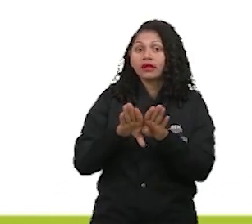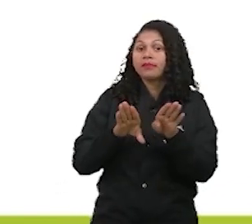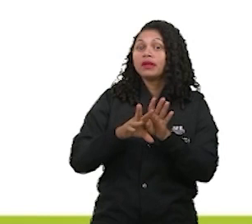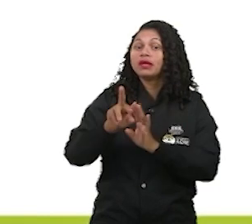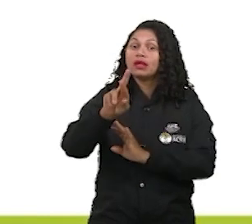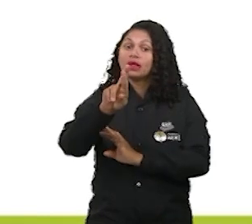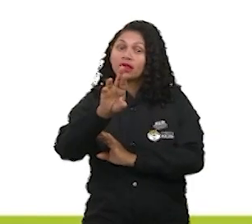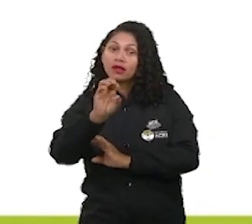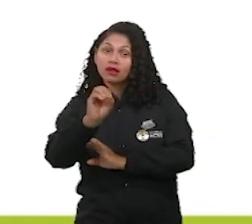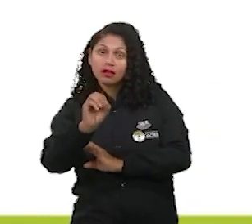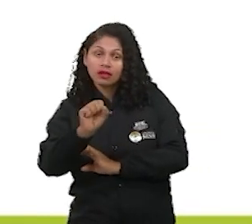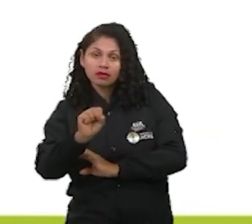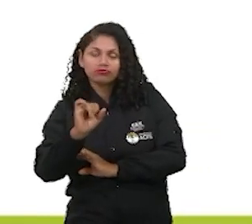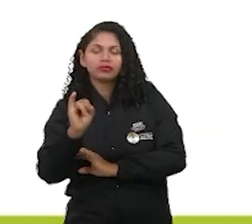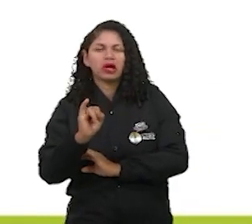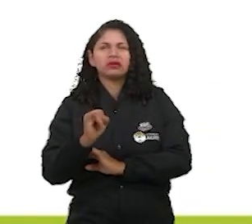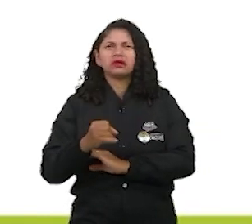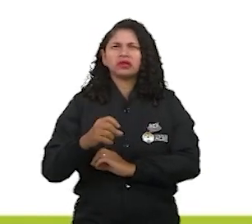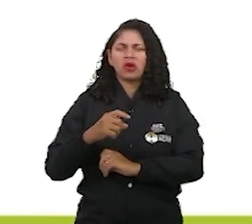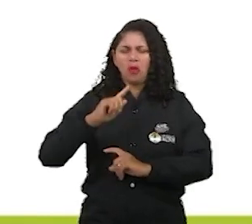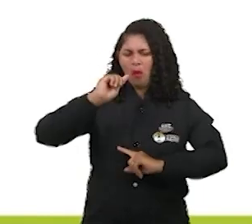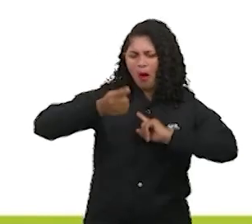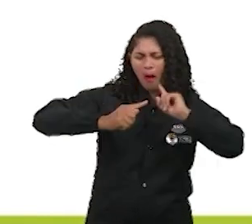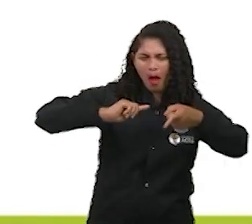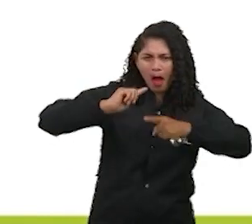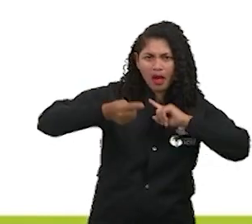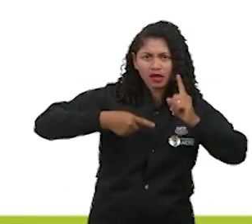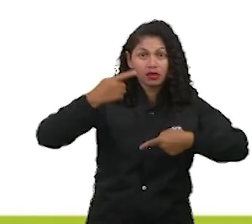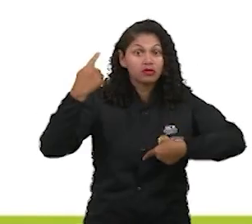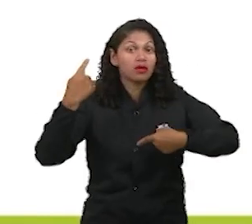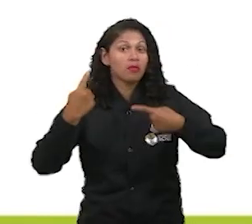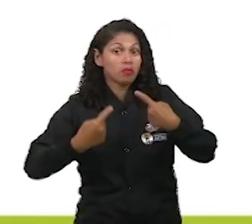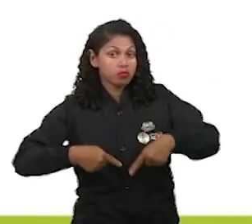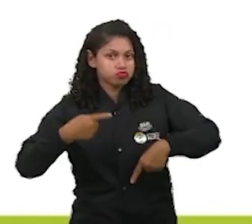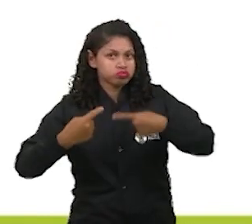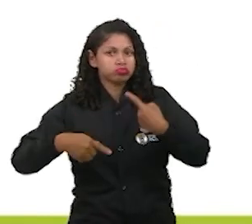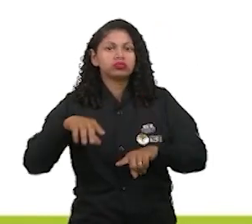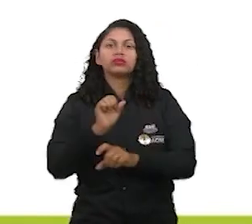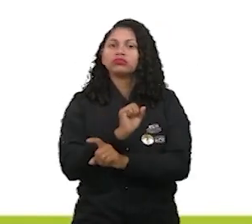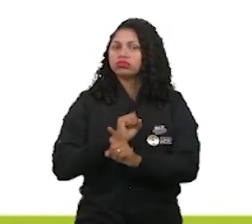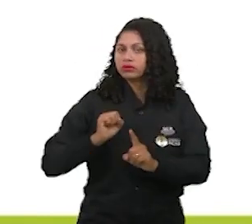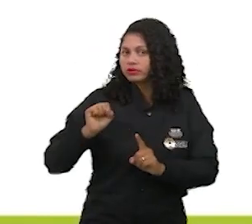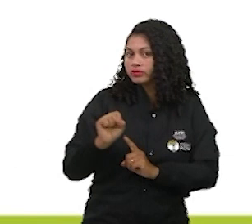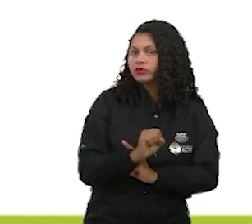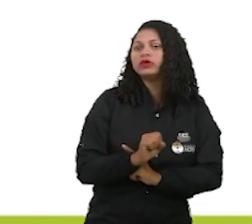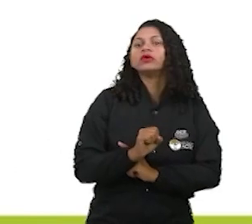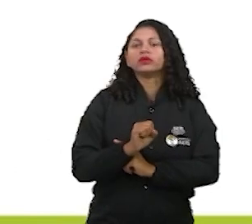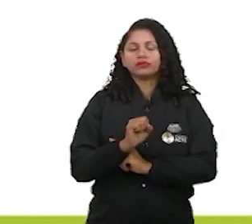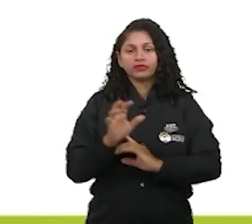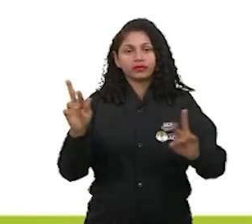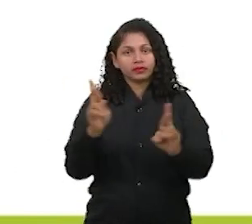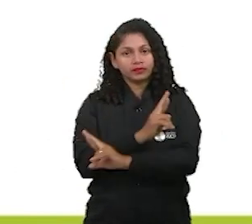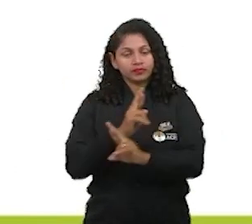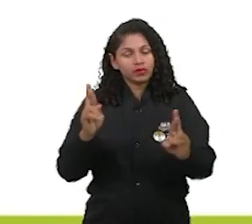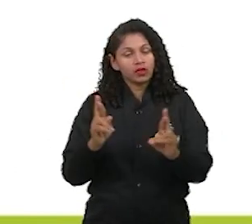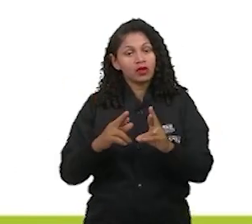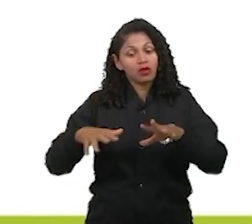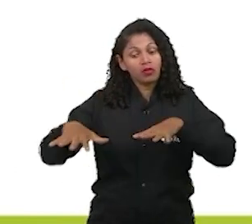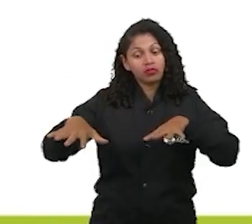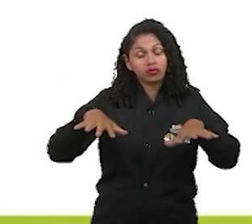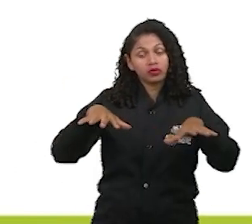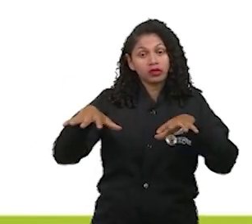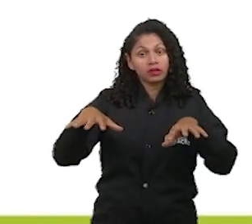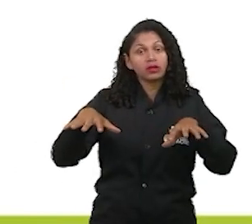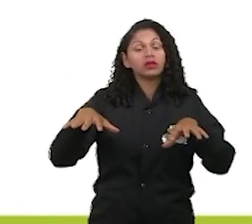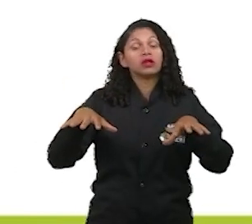da crítica sociopolítica, então é uma literatura assim, bem engajada mesmo, e relaciona-se os dois aspectos